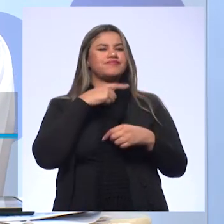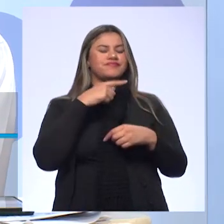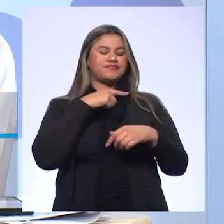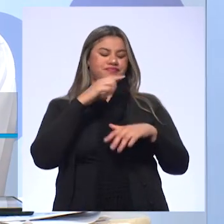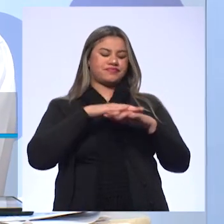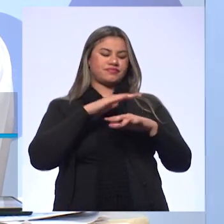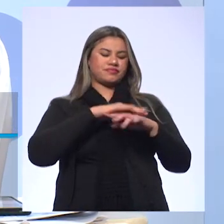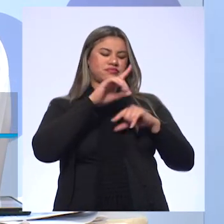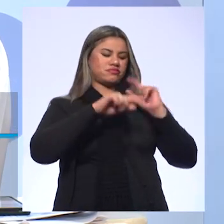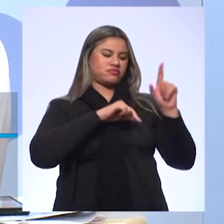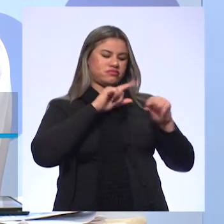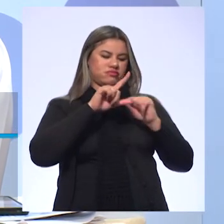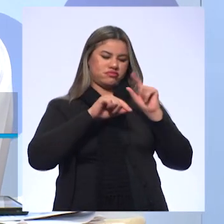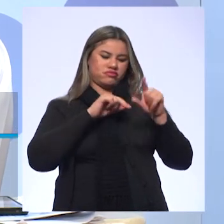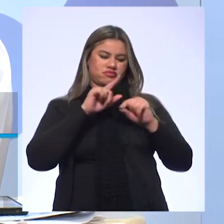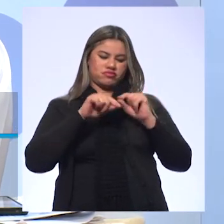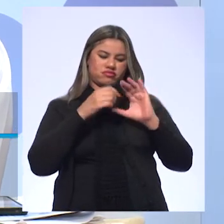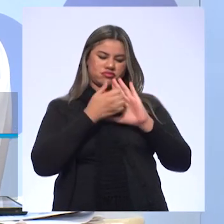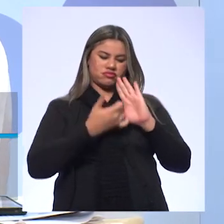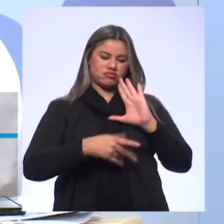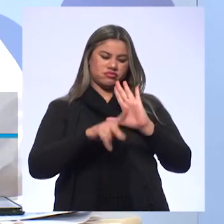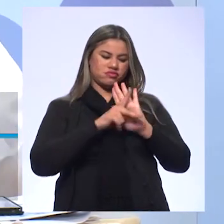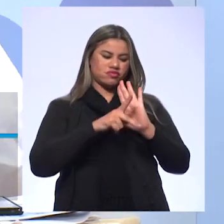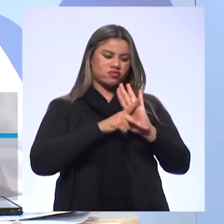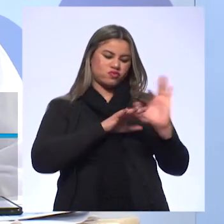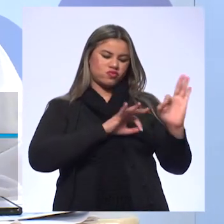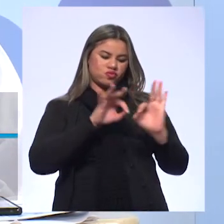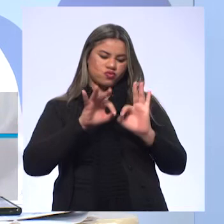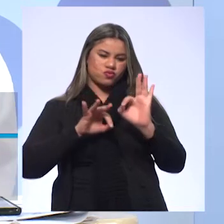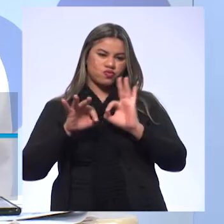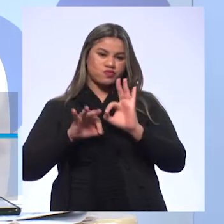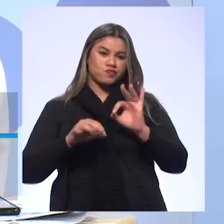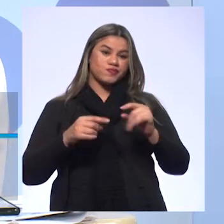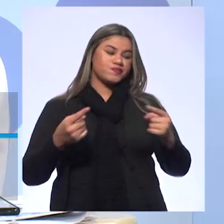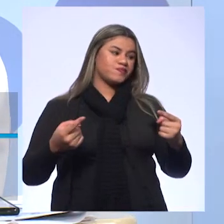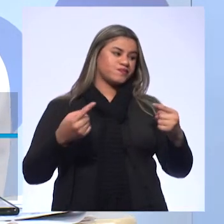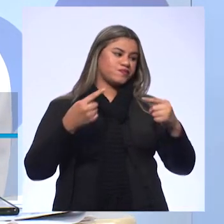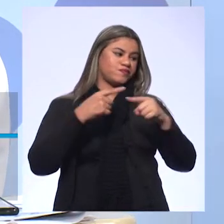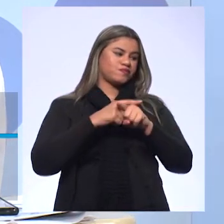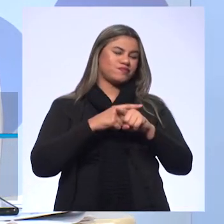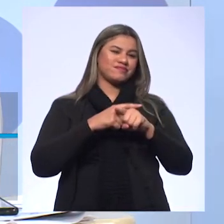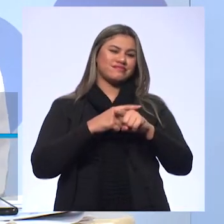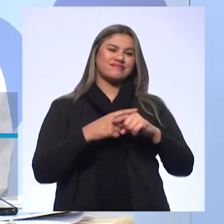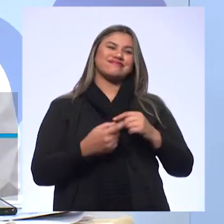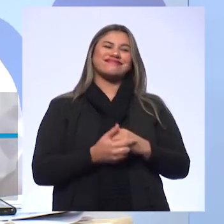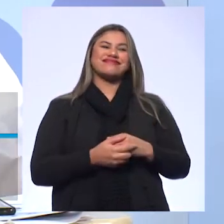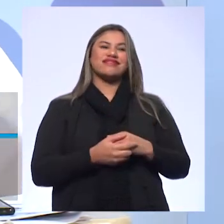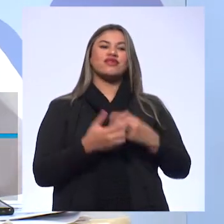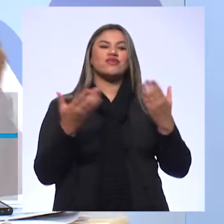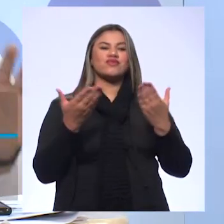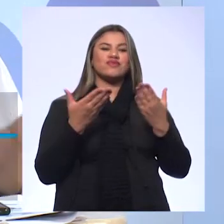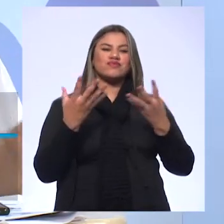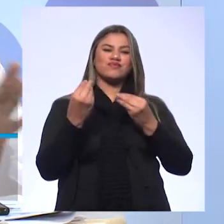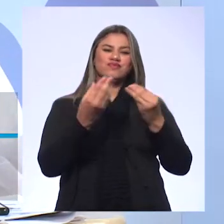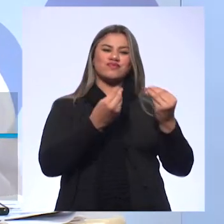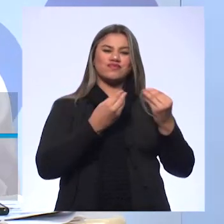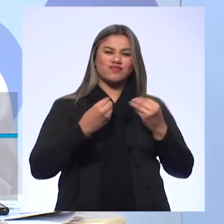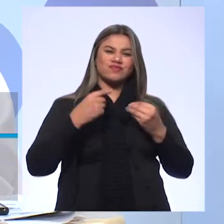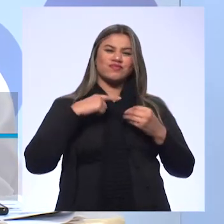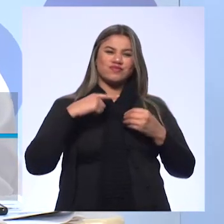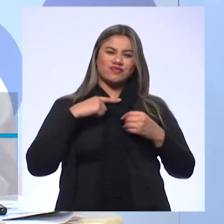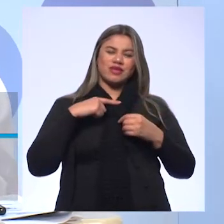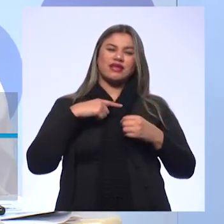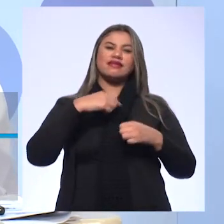escolhe alguns animais a partir de suas características, e aí ele faz cruzamentos, e aí, hoje muitas raças, né, porque os dois animais